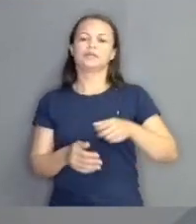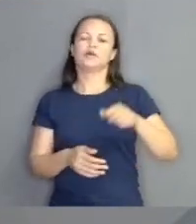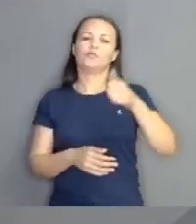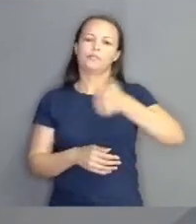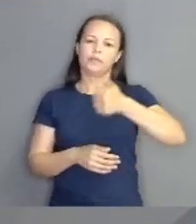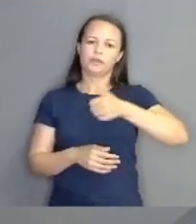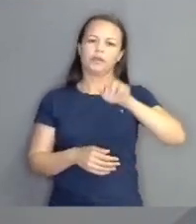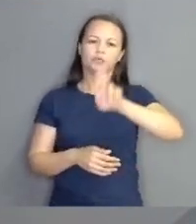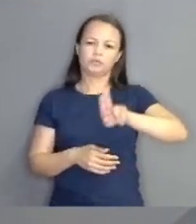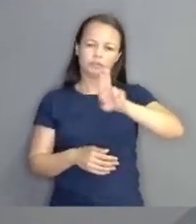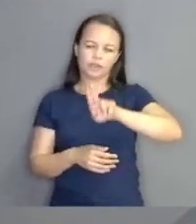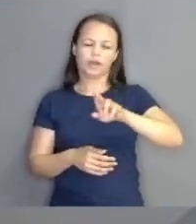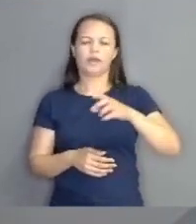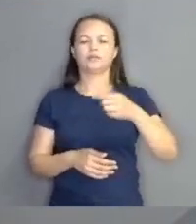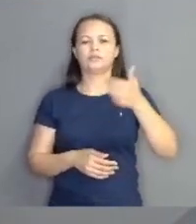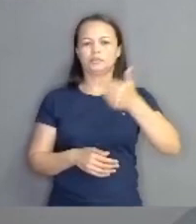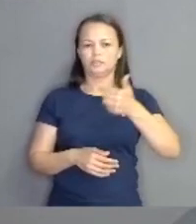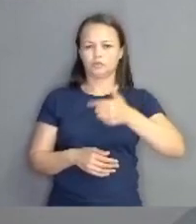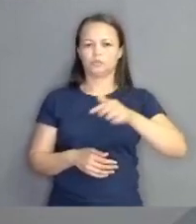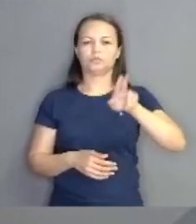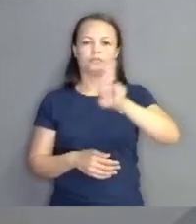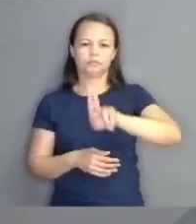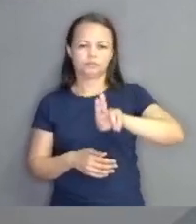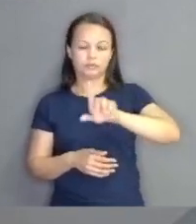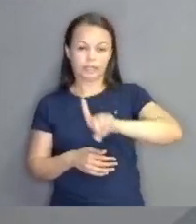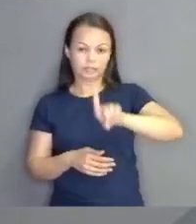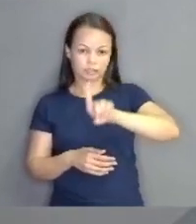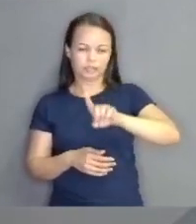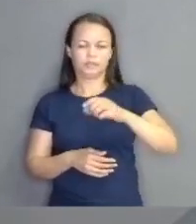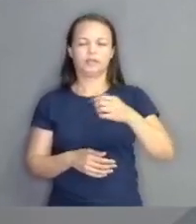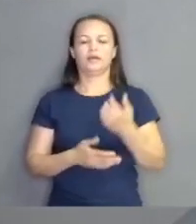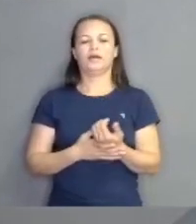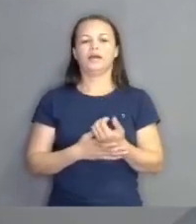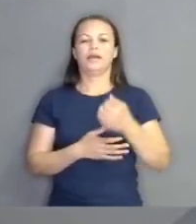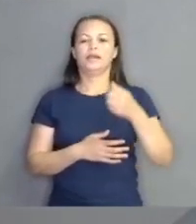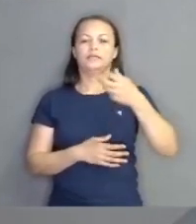ordem, dezena. Terceira ordem, centenas. Ok?